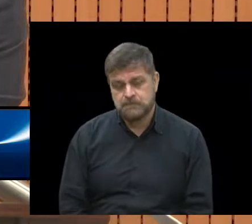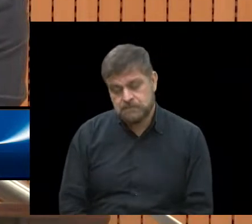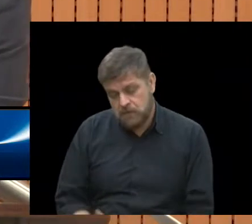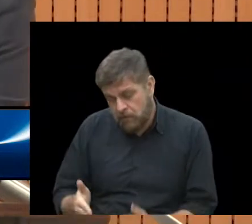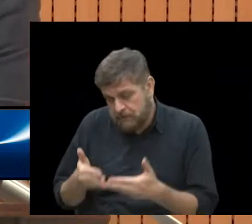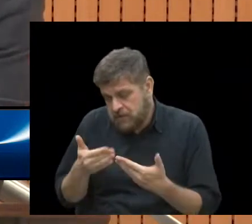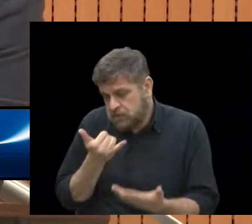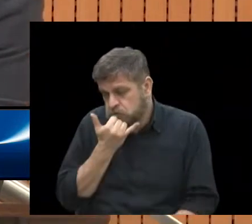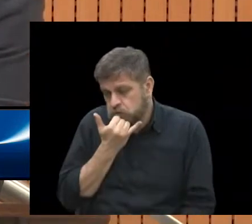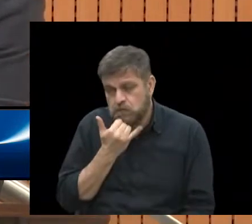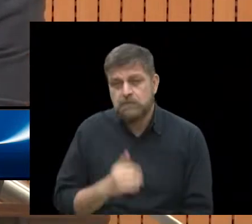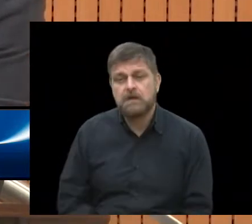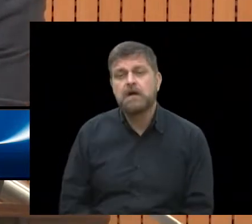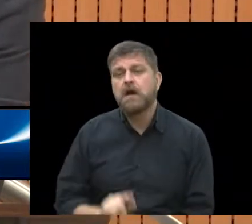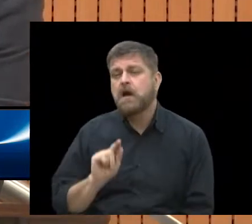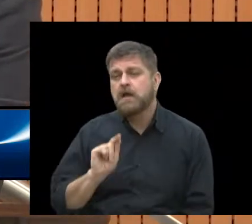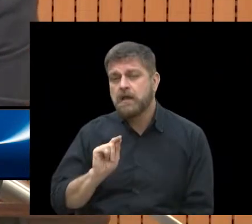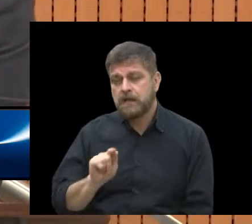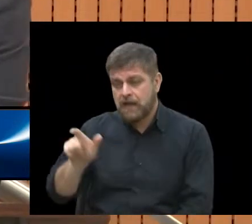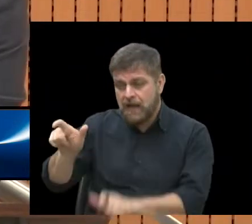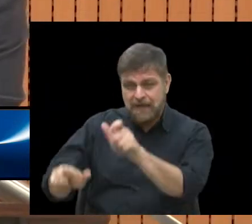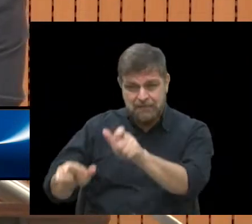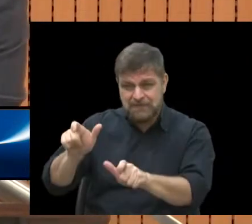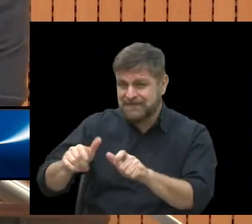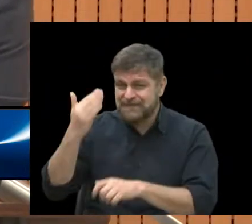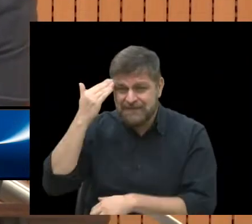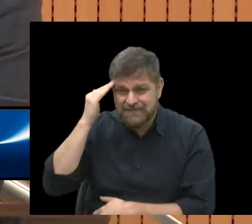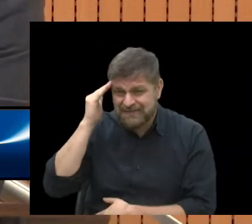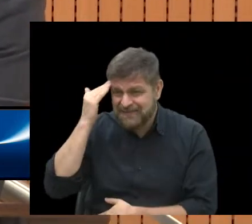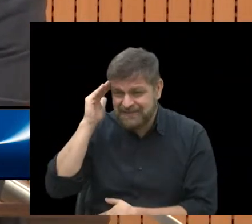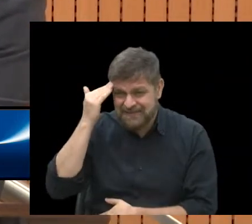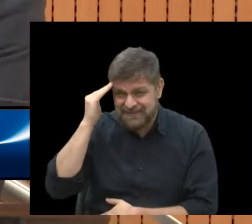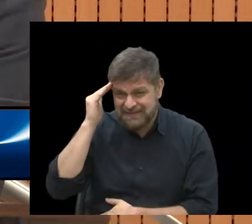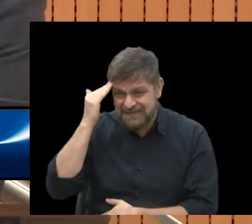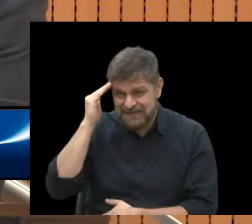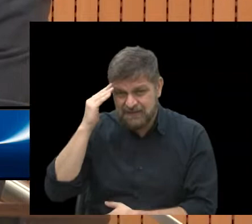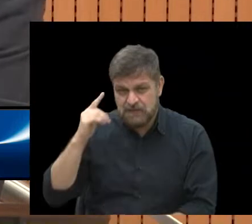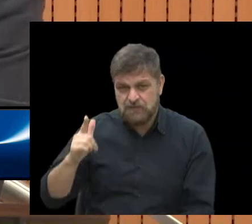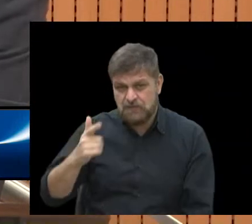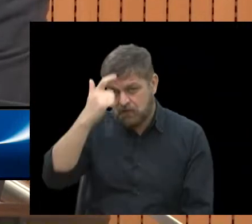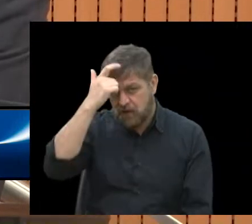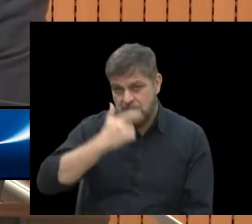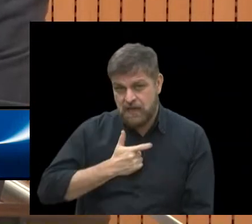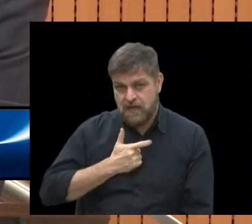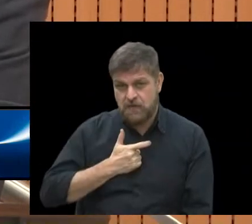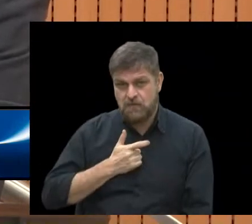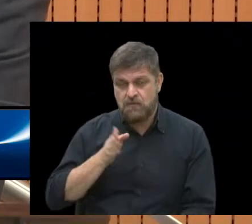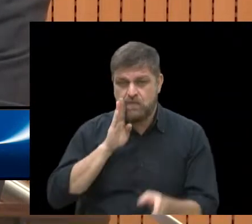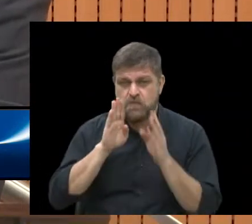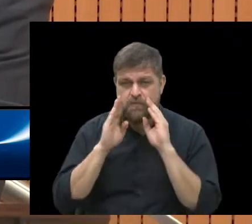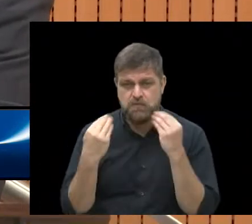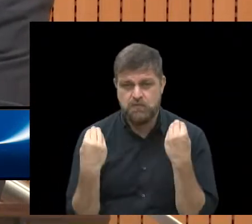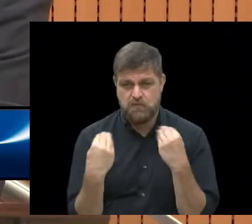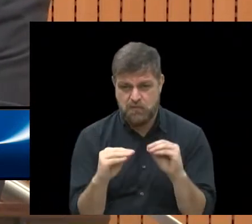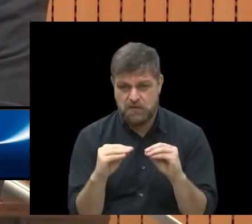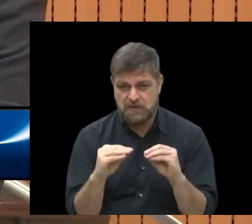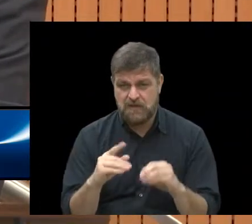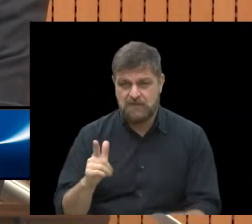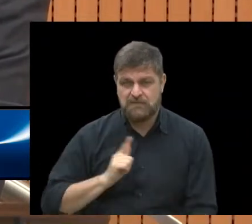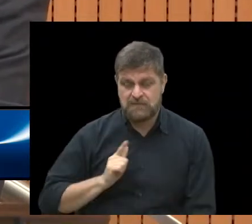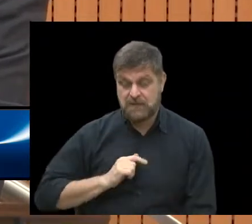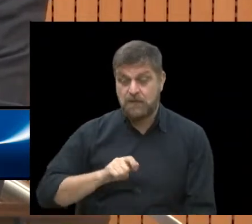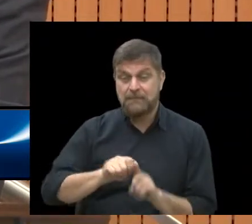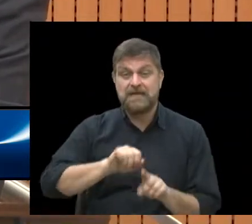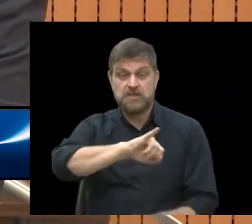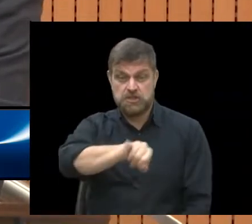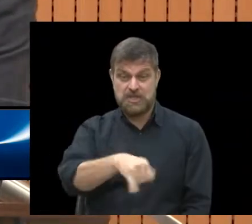Desculpa aos que de fato não interpretaram a postagem de janeiro, que vieram dar publicidade